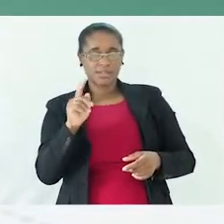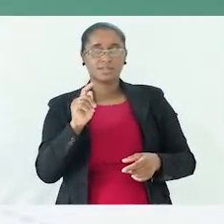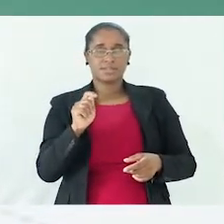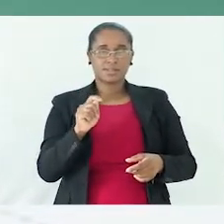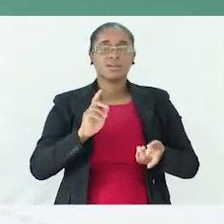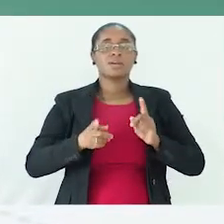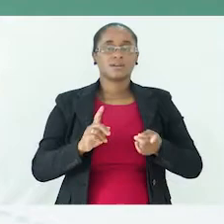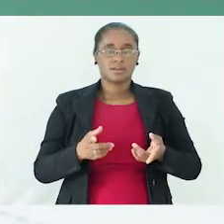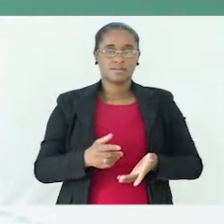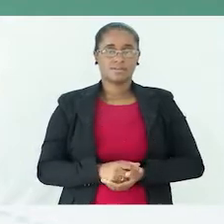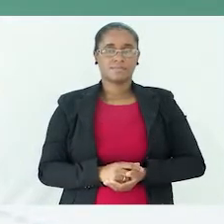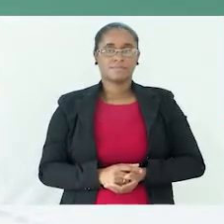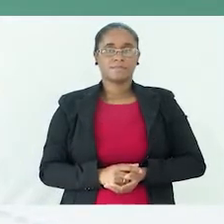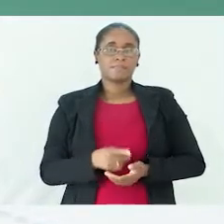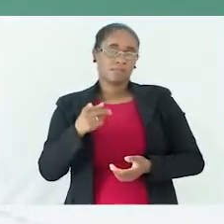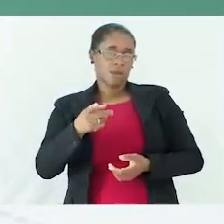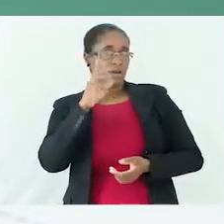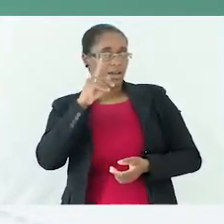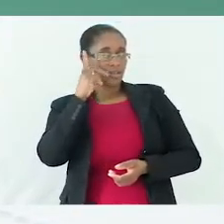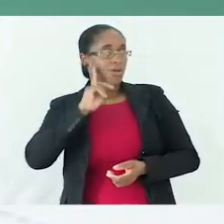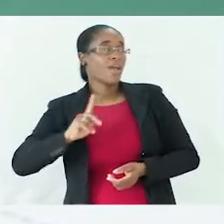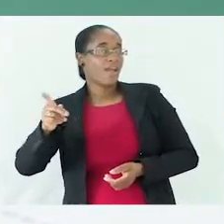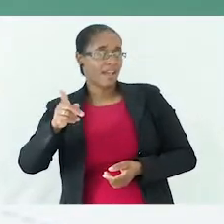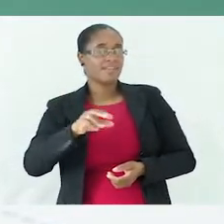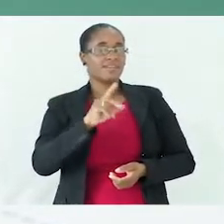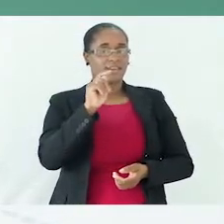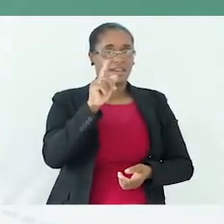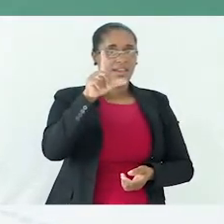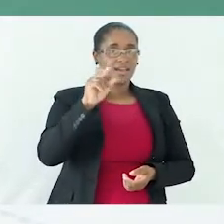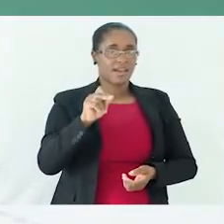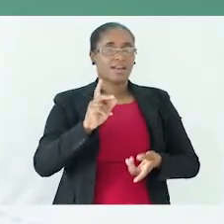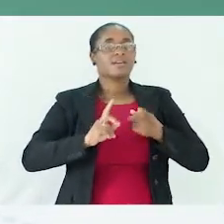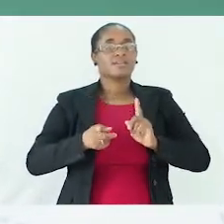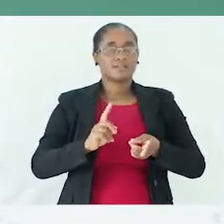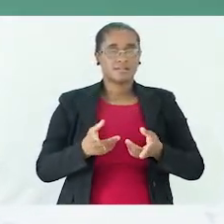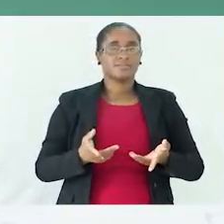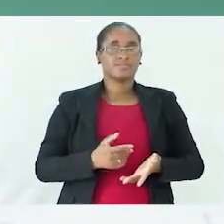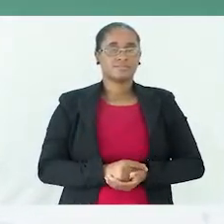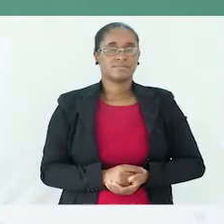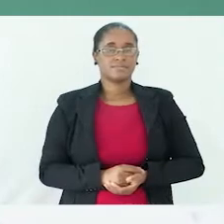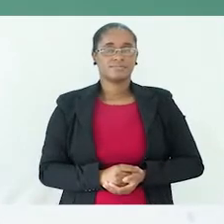Não, neste caso seria ela, a fada. Ela disse que.